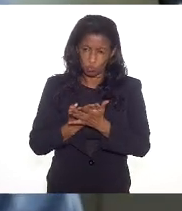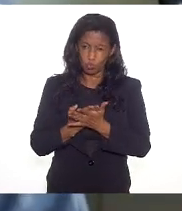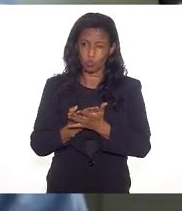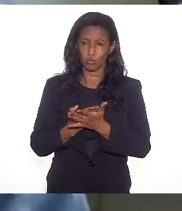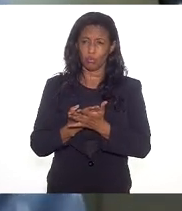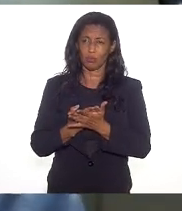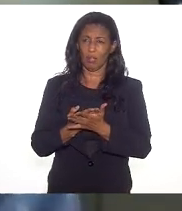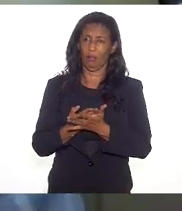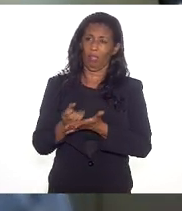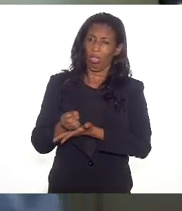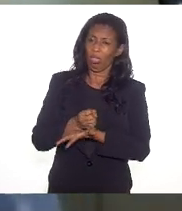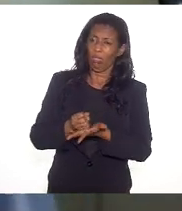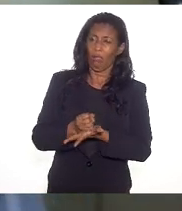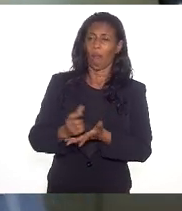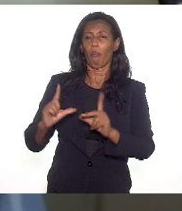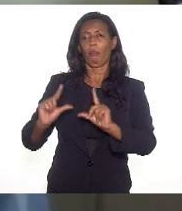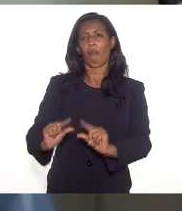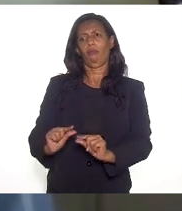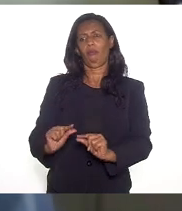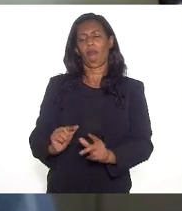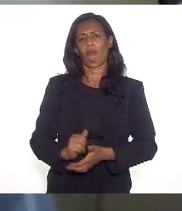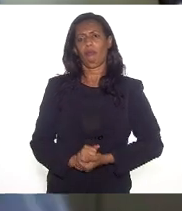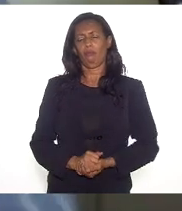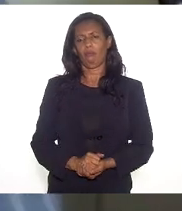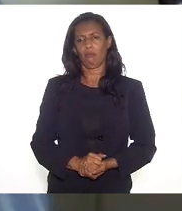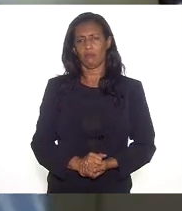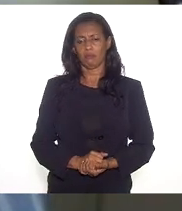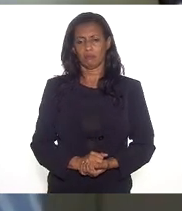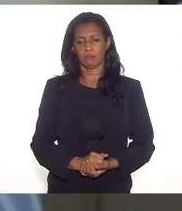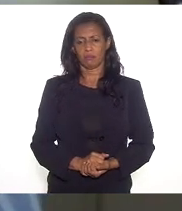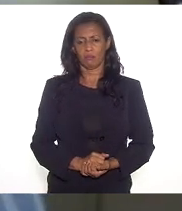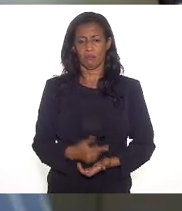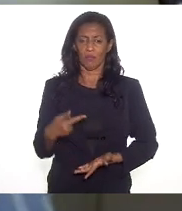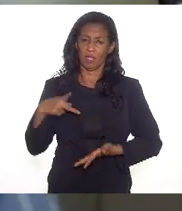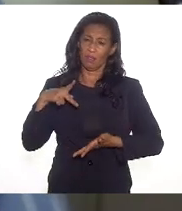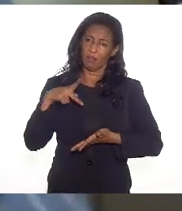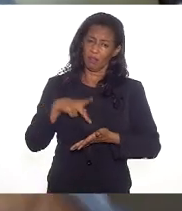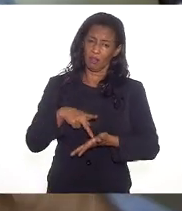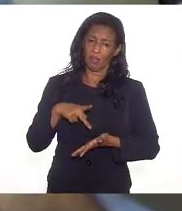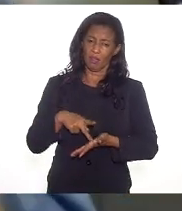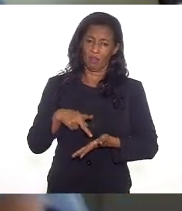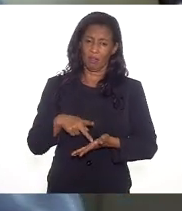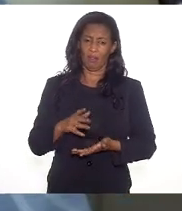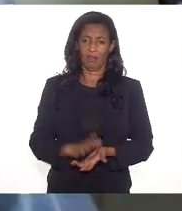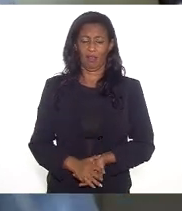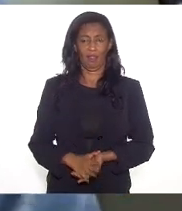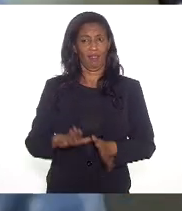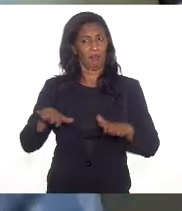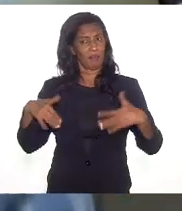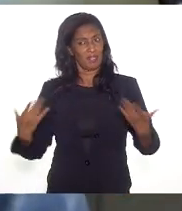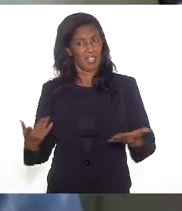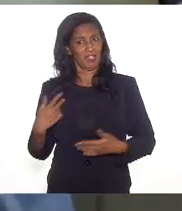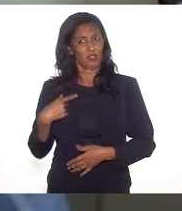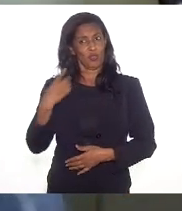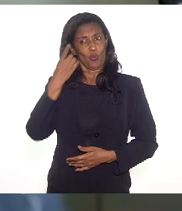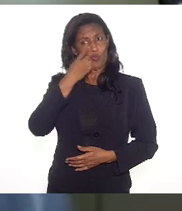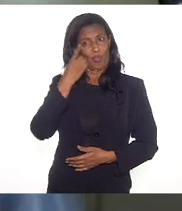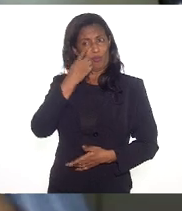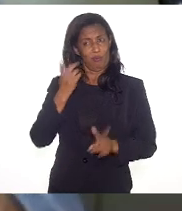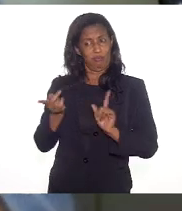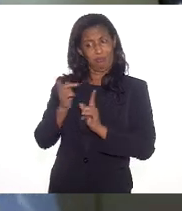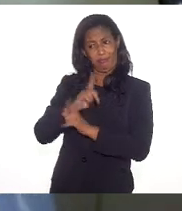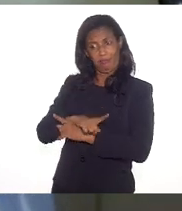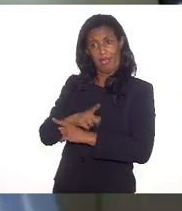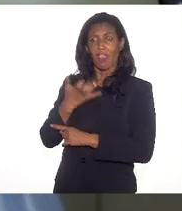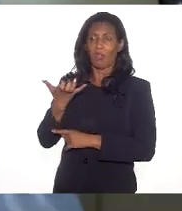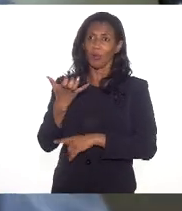se fundamenta pouco. Eu, na verdade, apesar de ser um deputado de oposição, eu quero